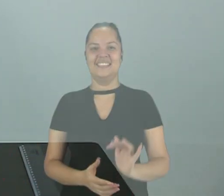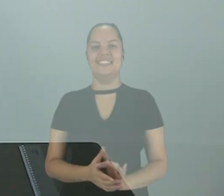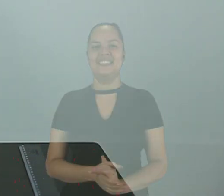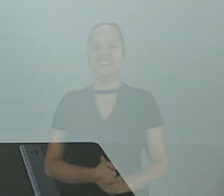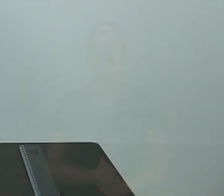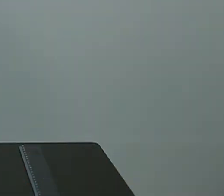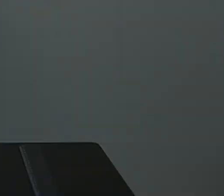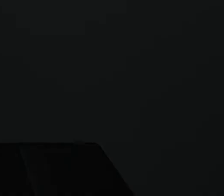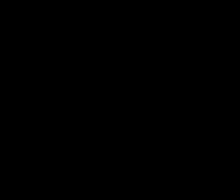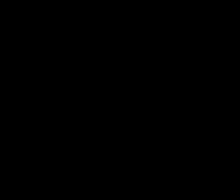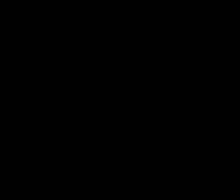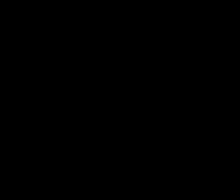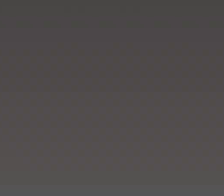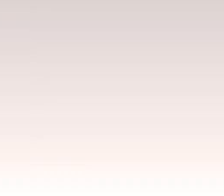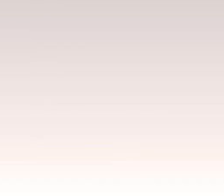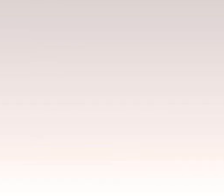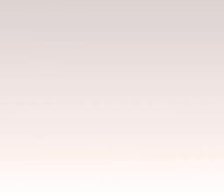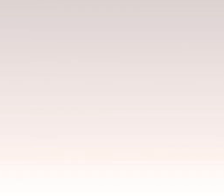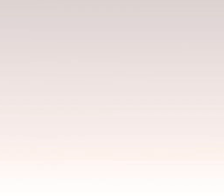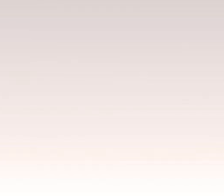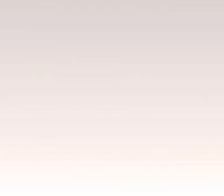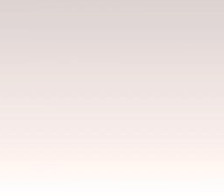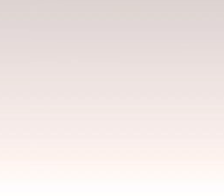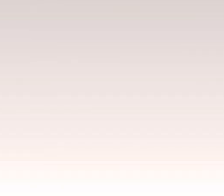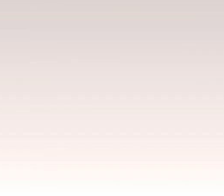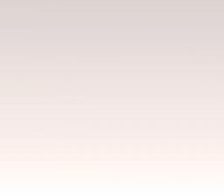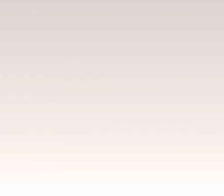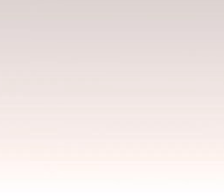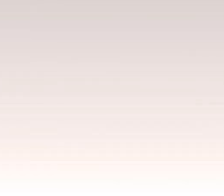tchau E